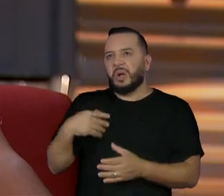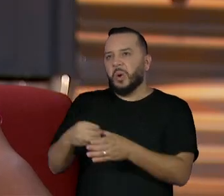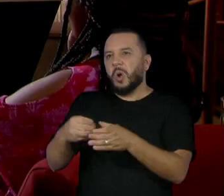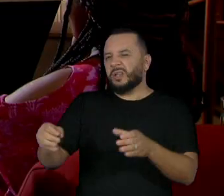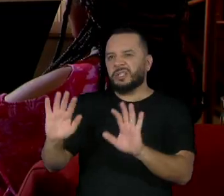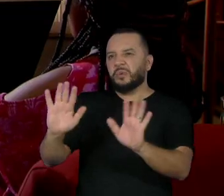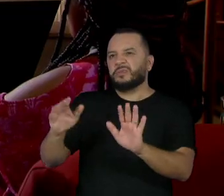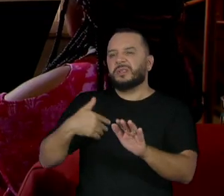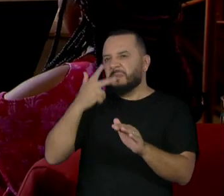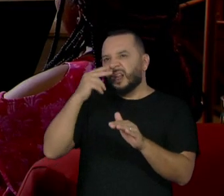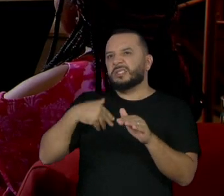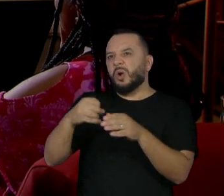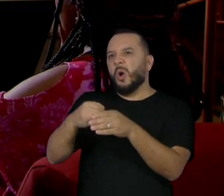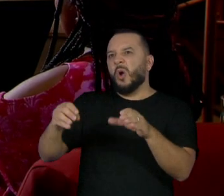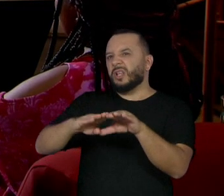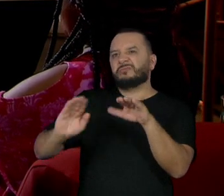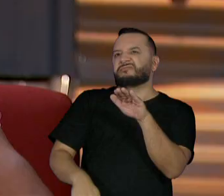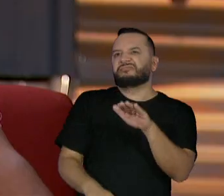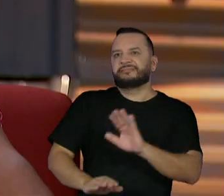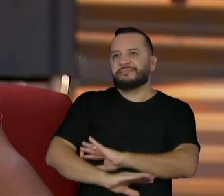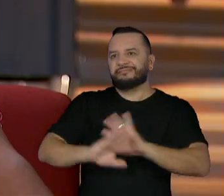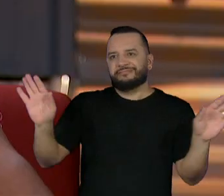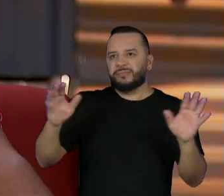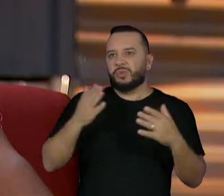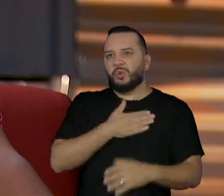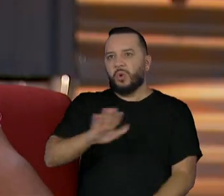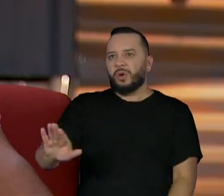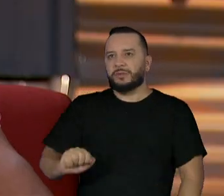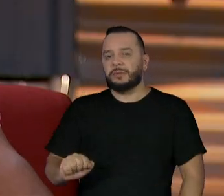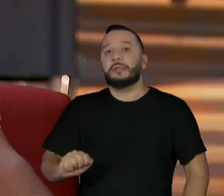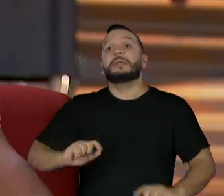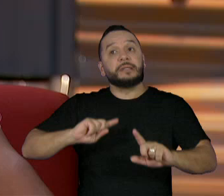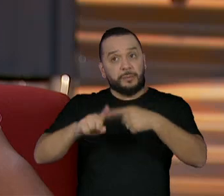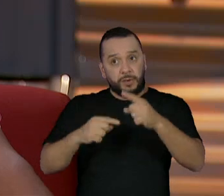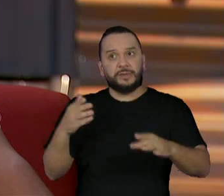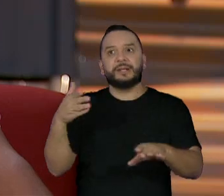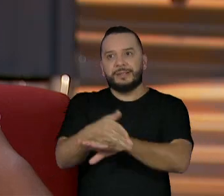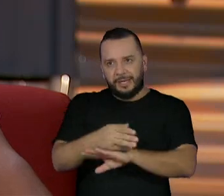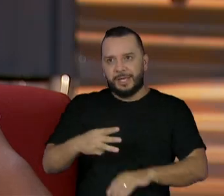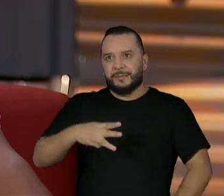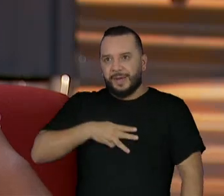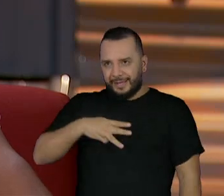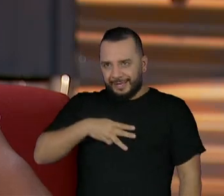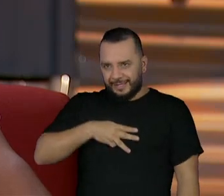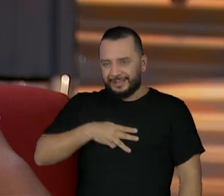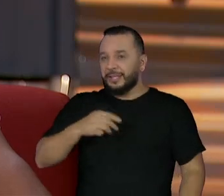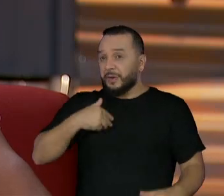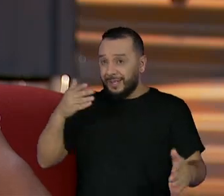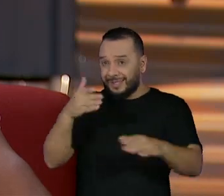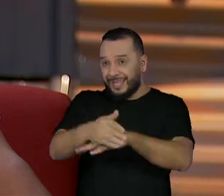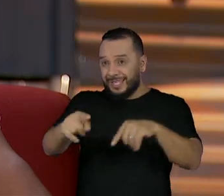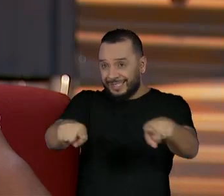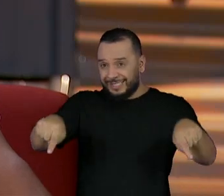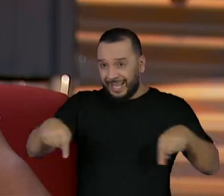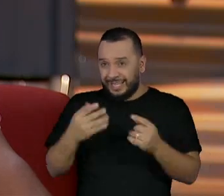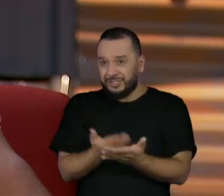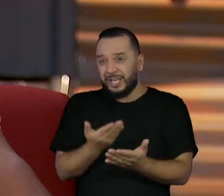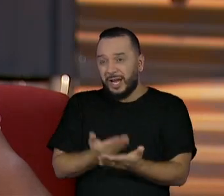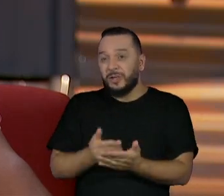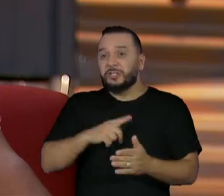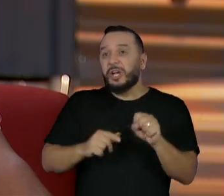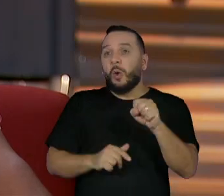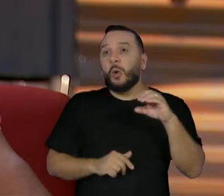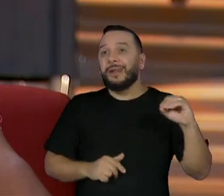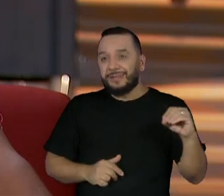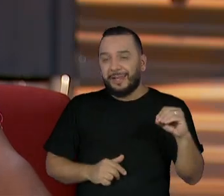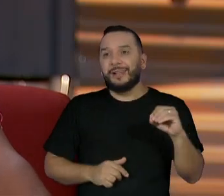Até quando que você foi? Quando eu entrei no Mackenzie e eu entrei na sala de aula, de 80 alunos e só 3 alunos eram negros, eu